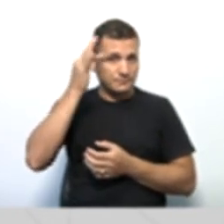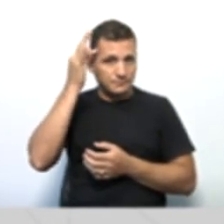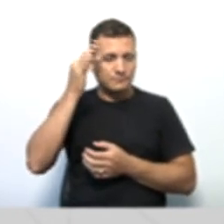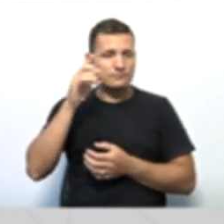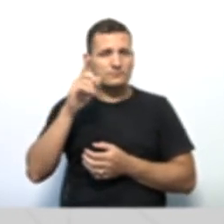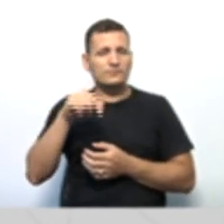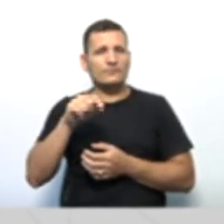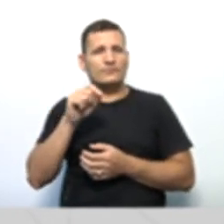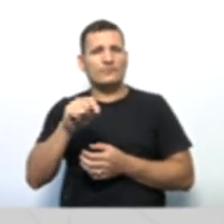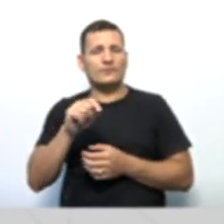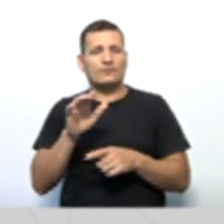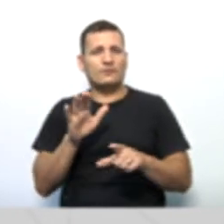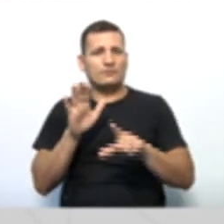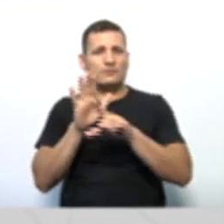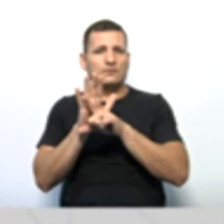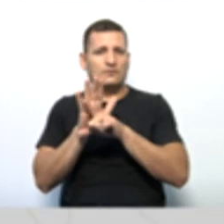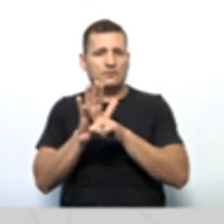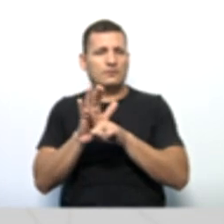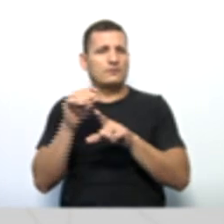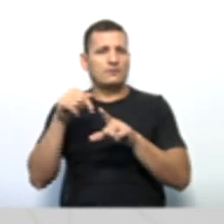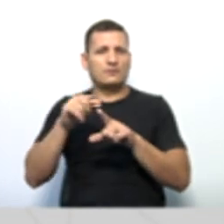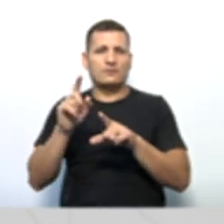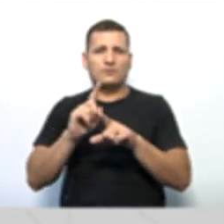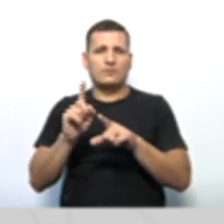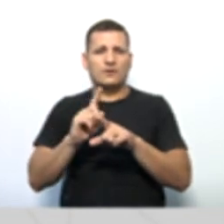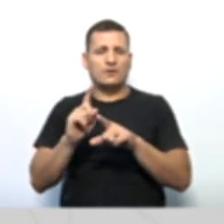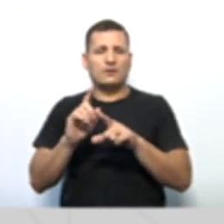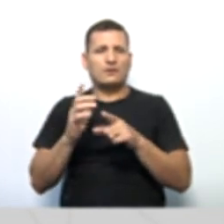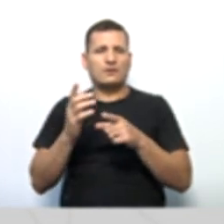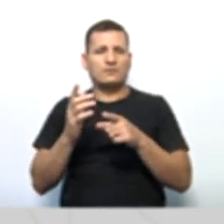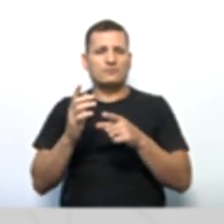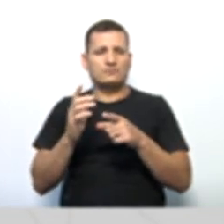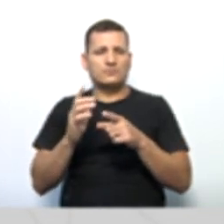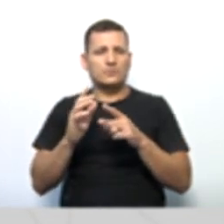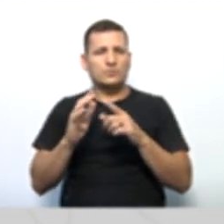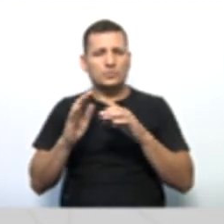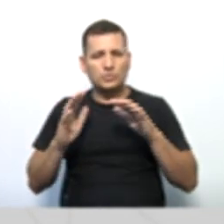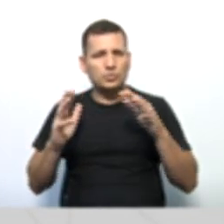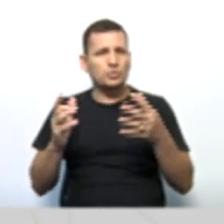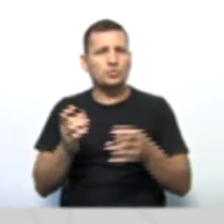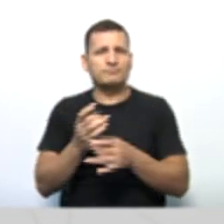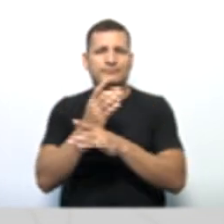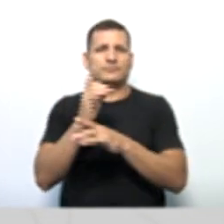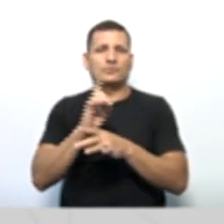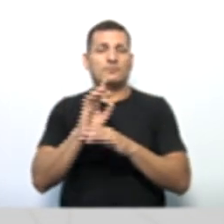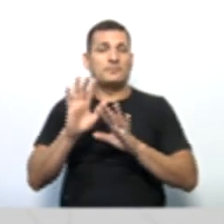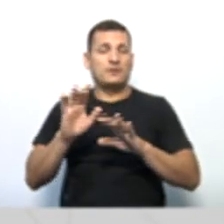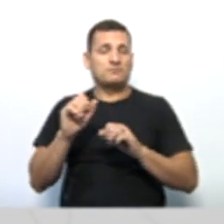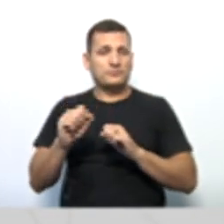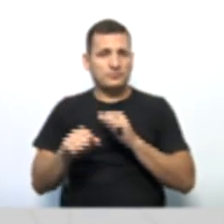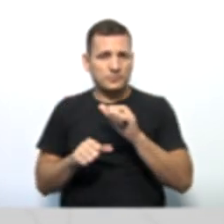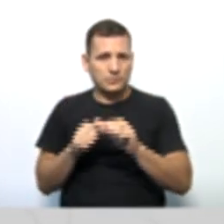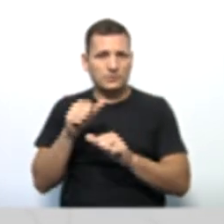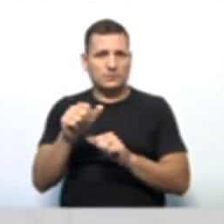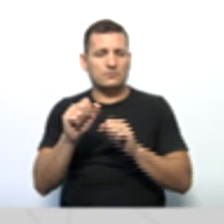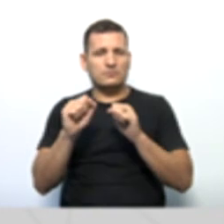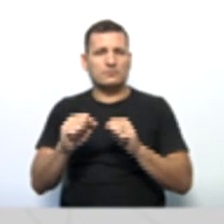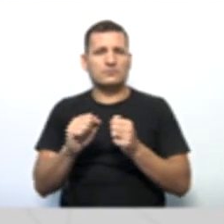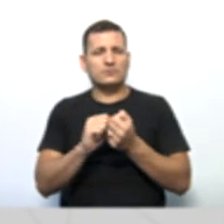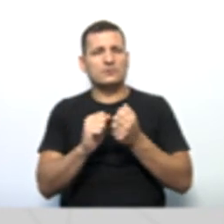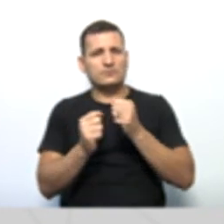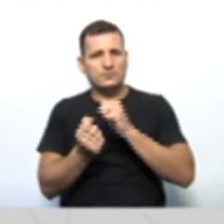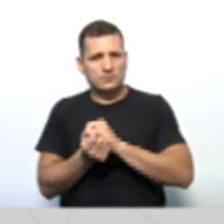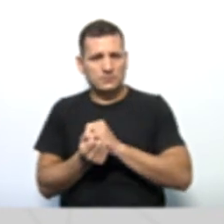ideia de que as leis não são dadas de uma vez, mas podem ser mudadas e aperfeiçoadas de acordo com